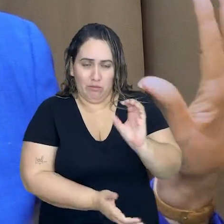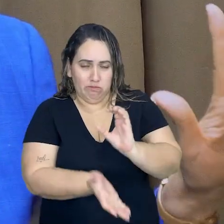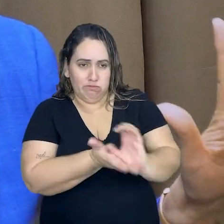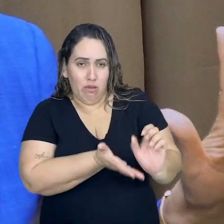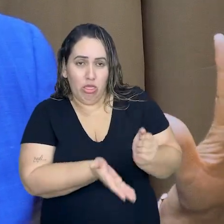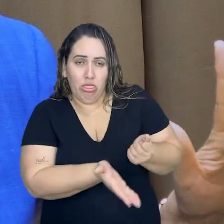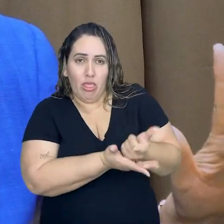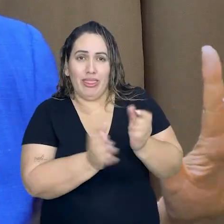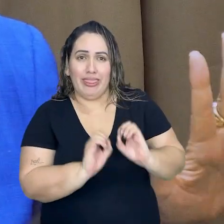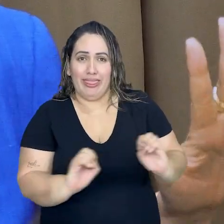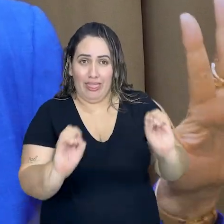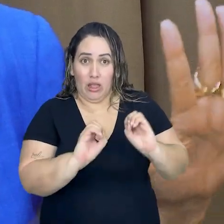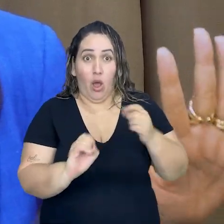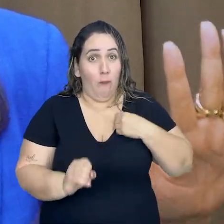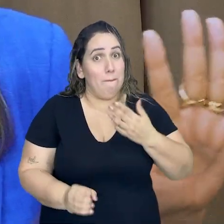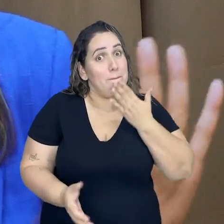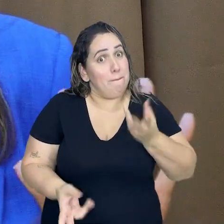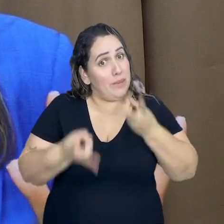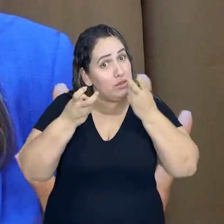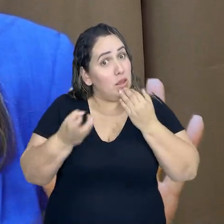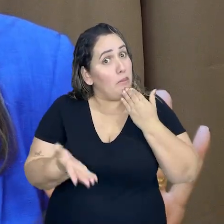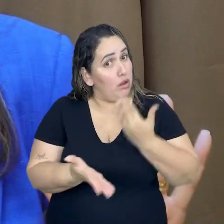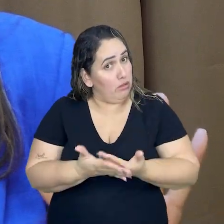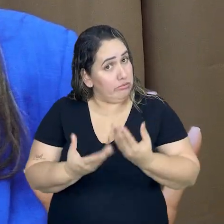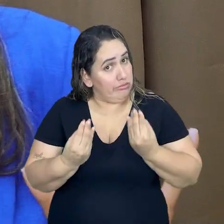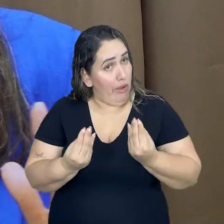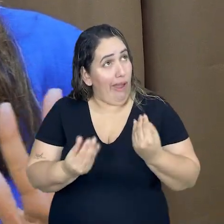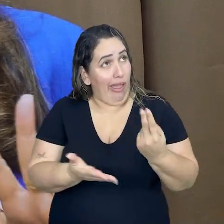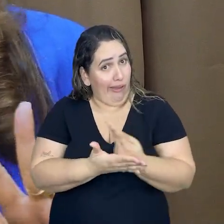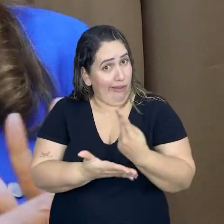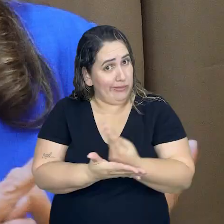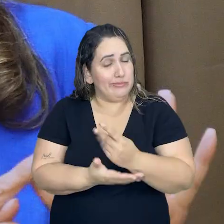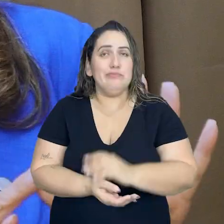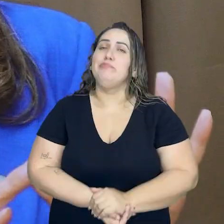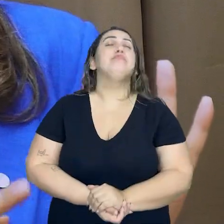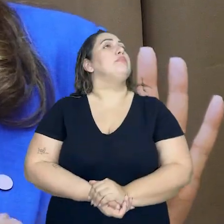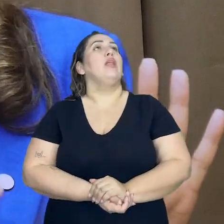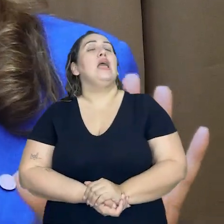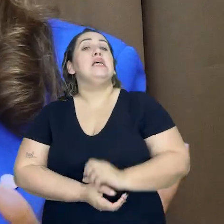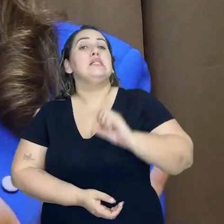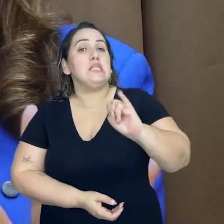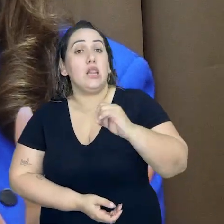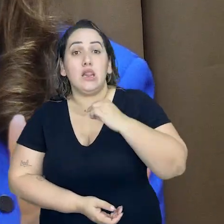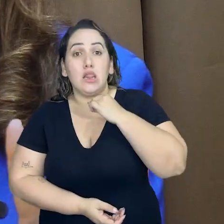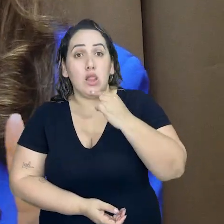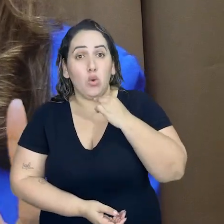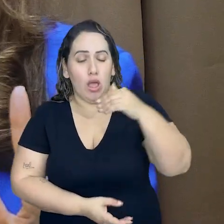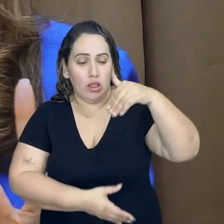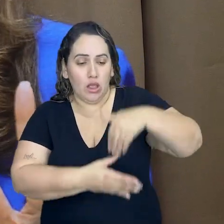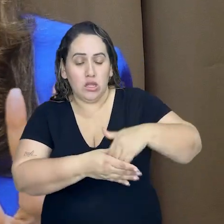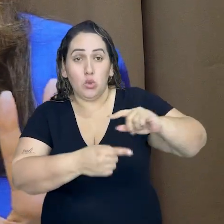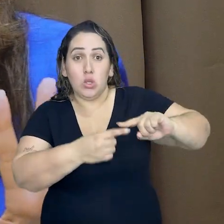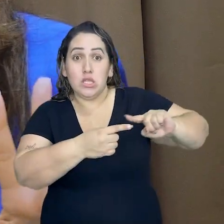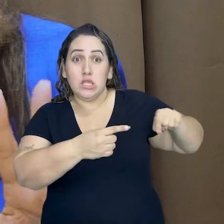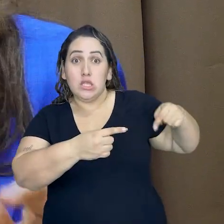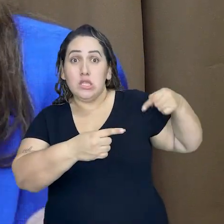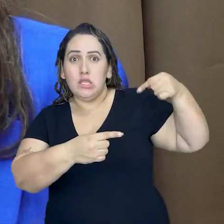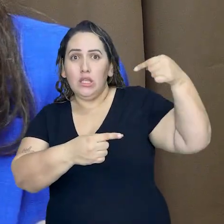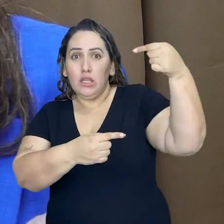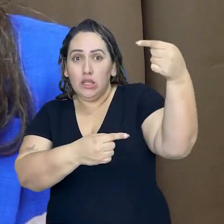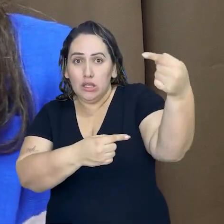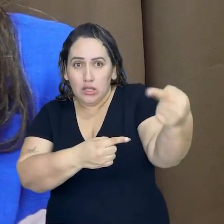tribunais têm até 5 anos para julgar umas contas, entendeu? Você vai esperar a eleição seguinte